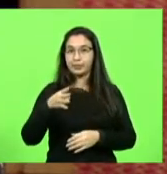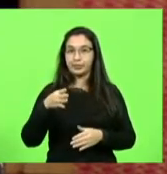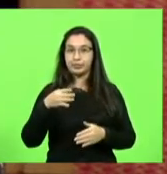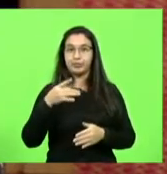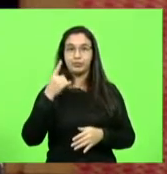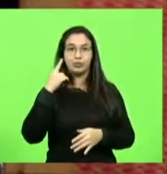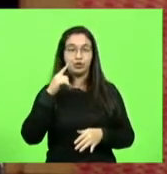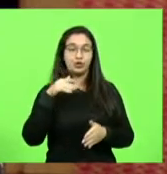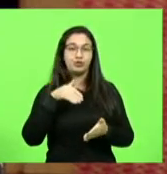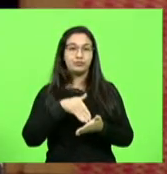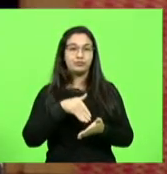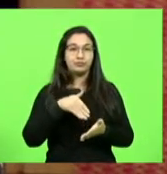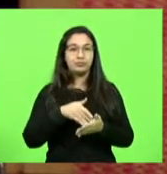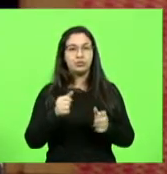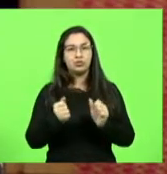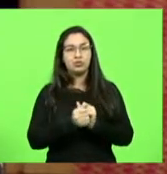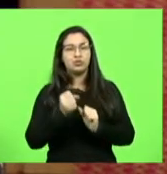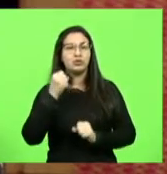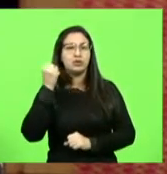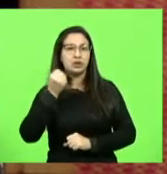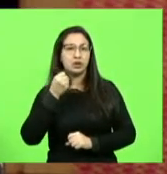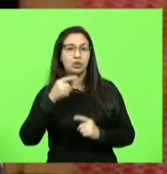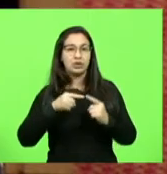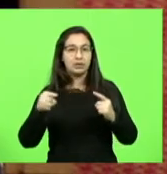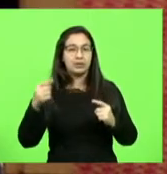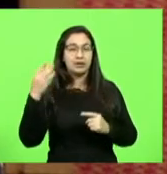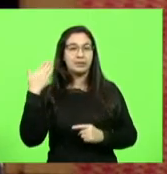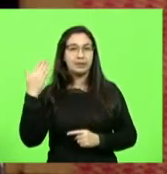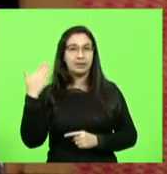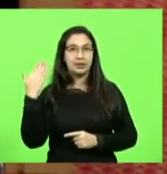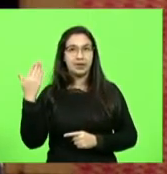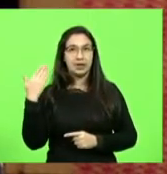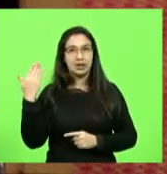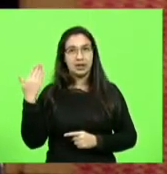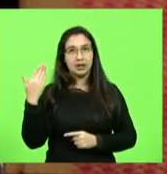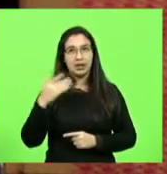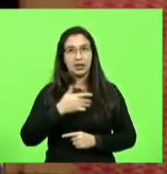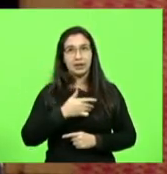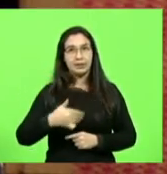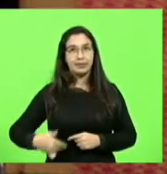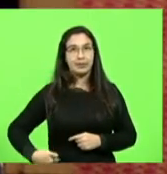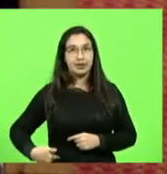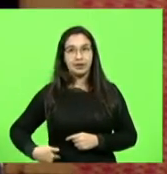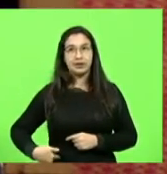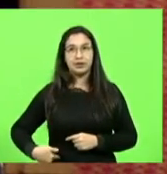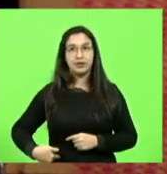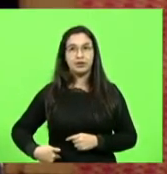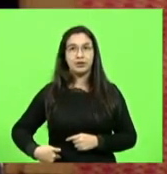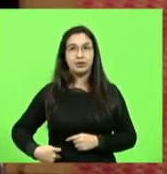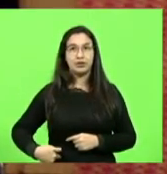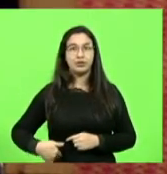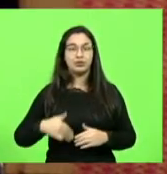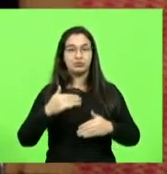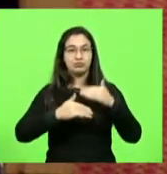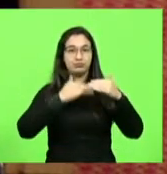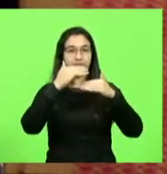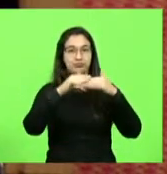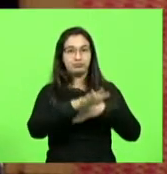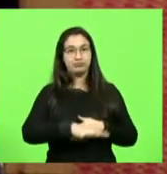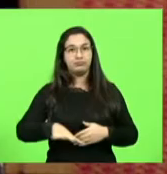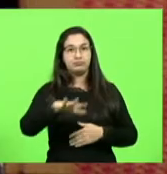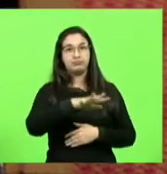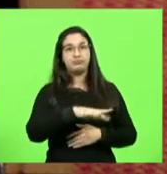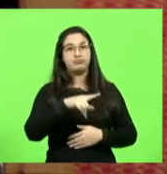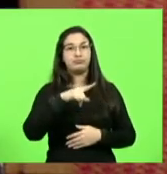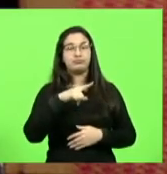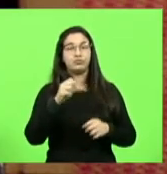junto com os senadores, semana passada, o ministro Desenvolvimento Regional, estava com o